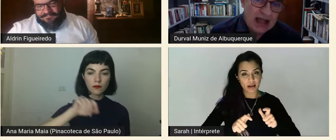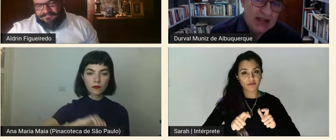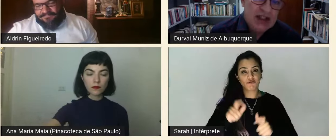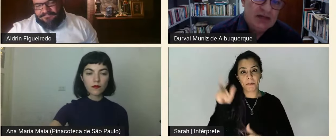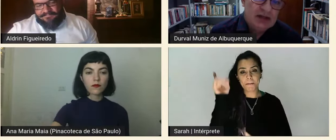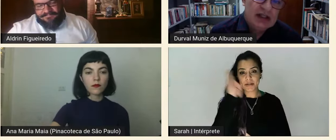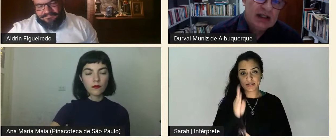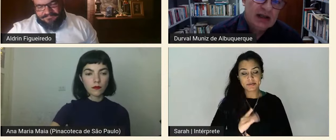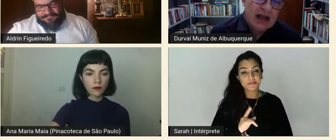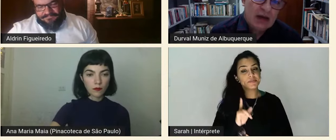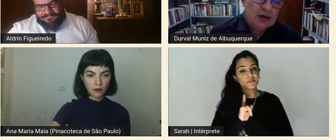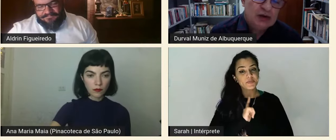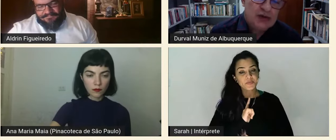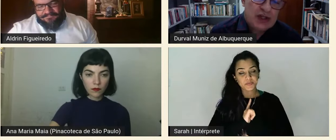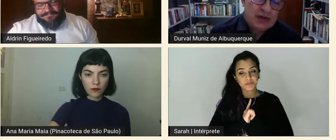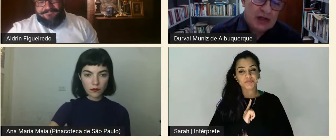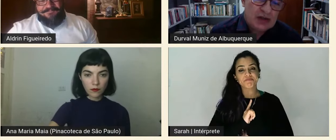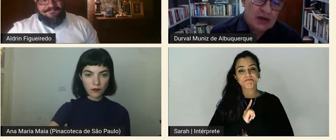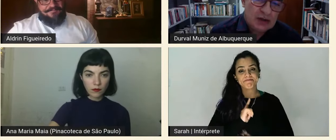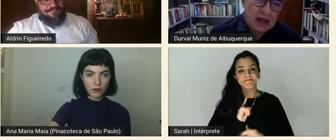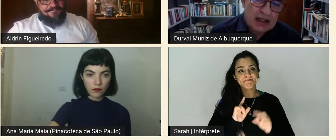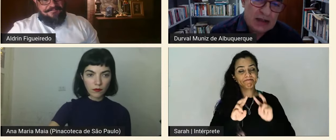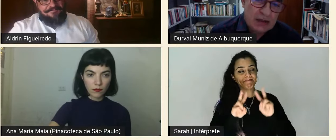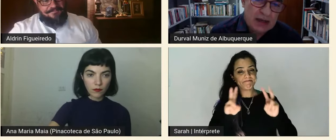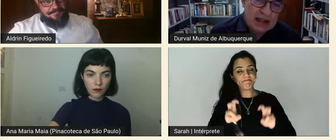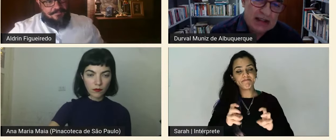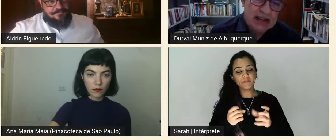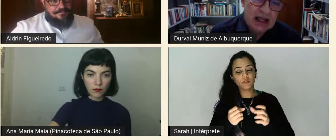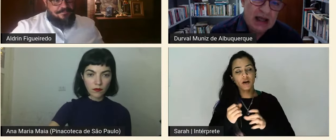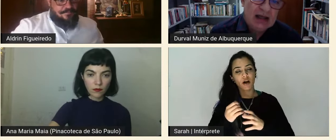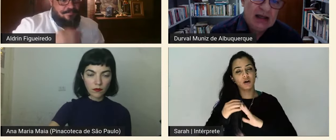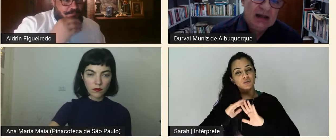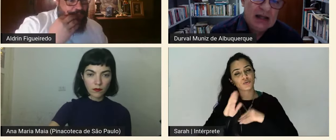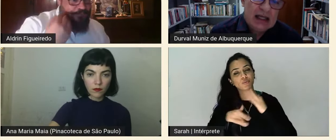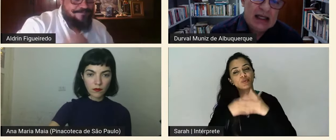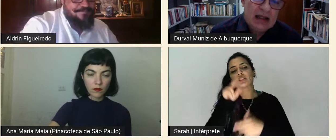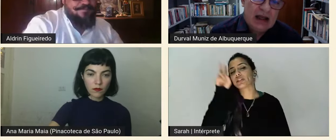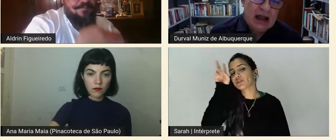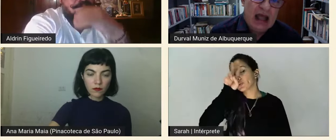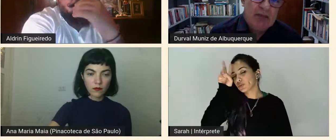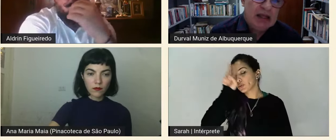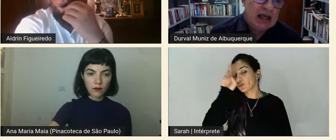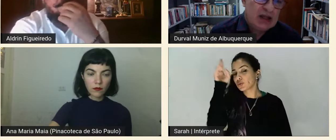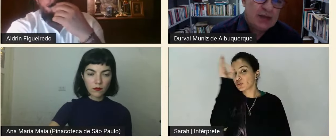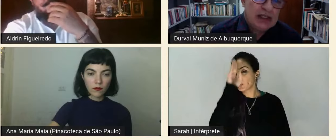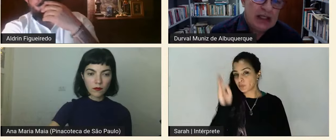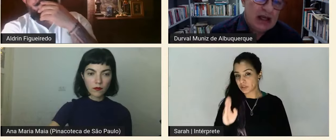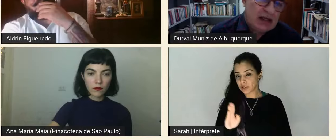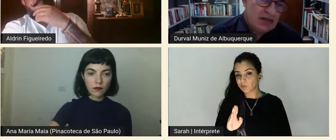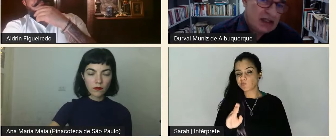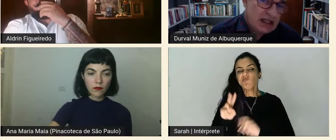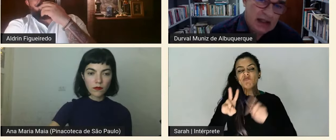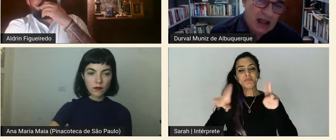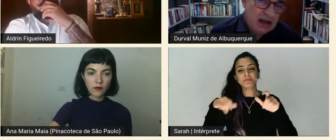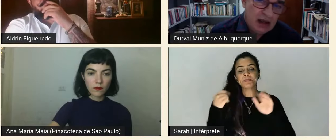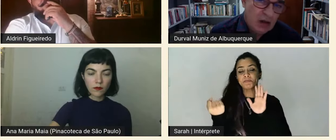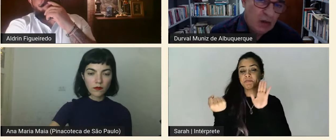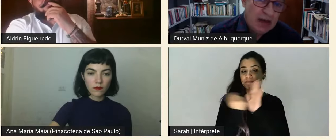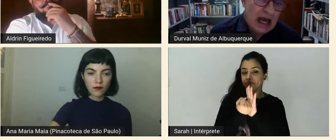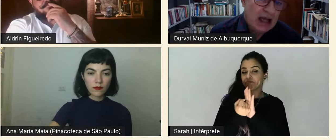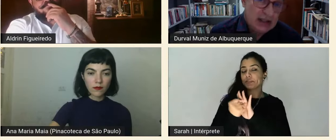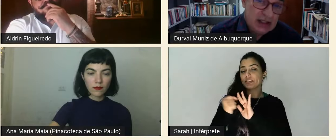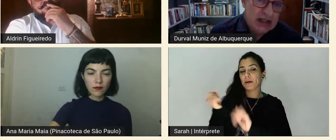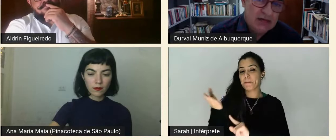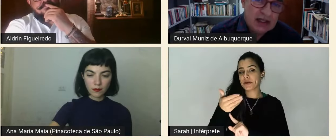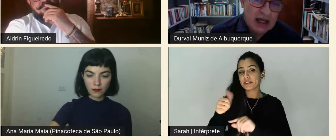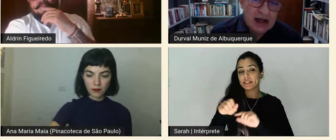uma narrativa da construção da história do Brasil a partir da, né, da épica das bandeiras, e você tem